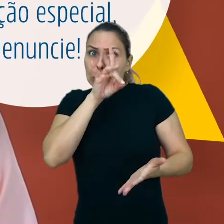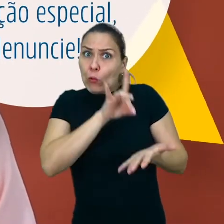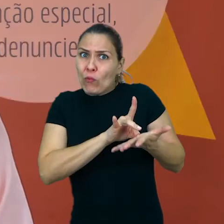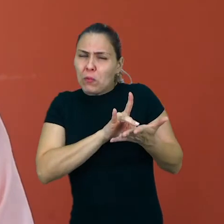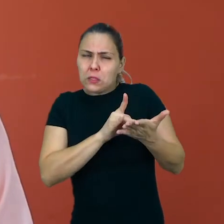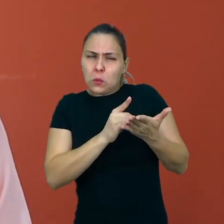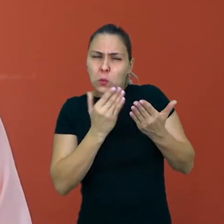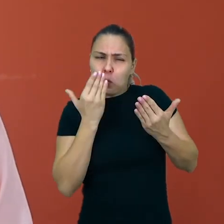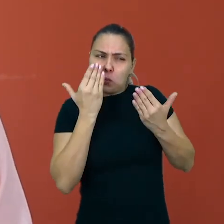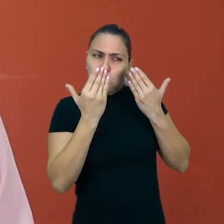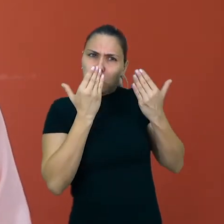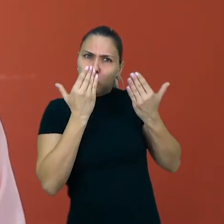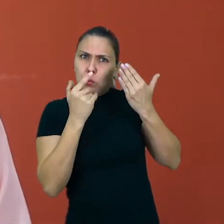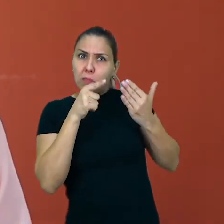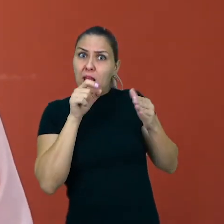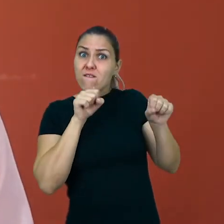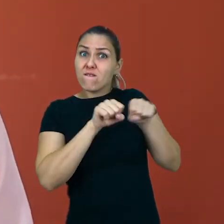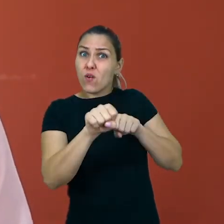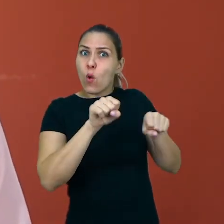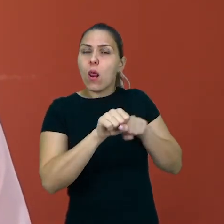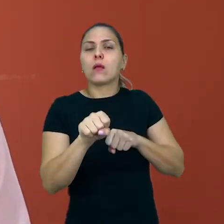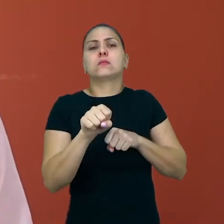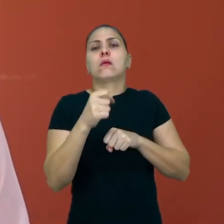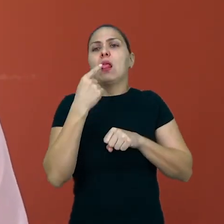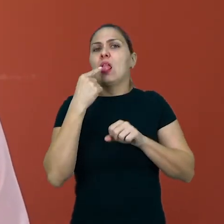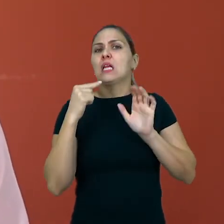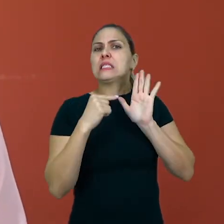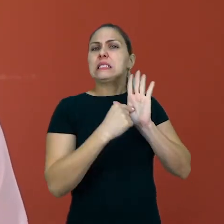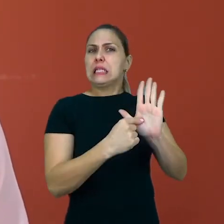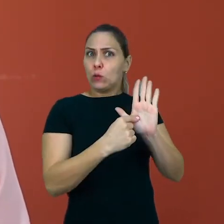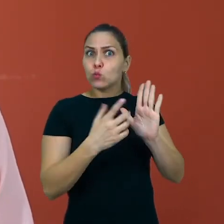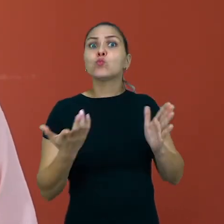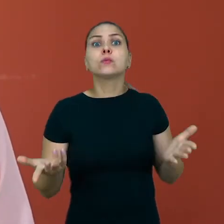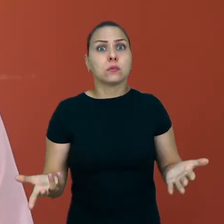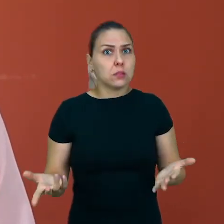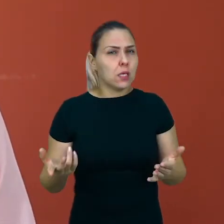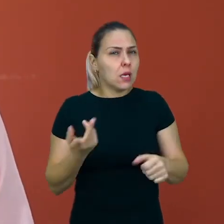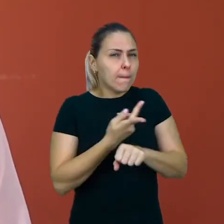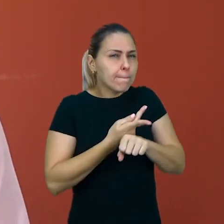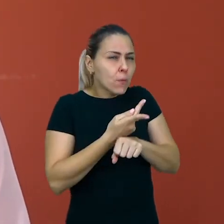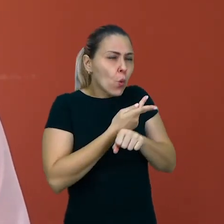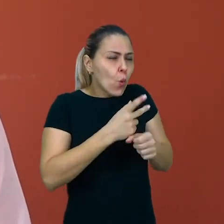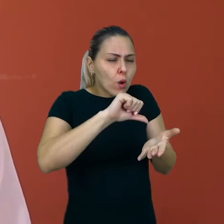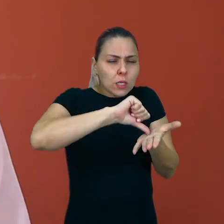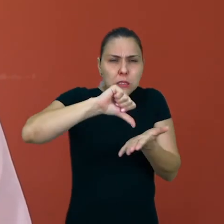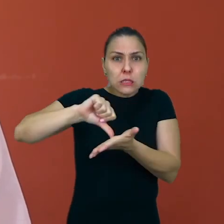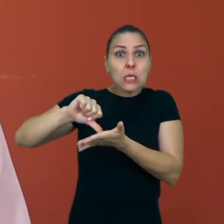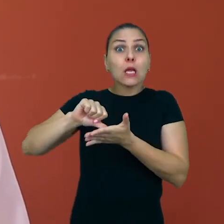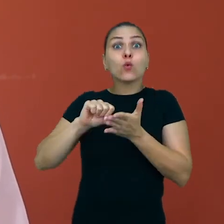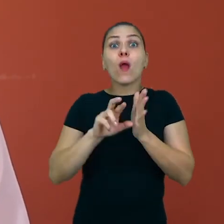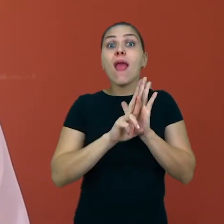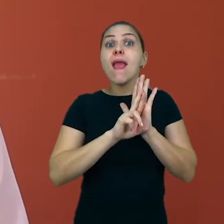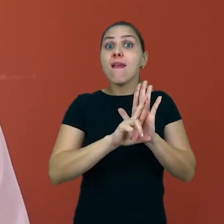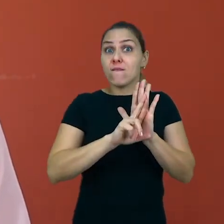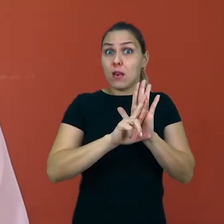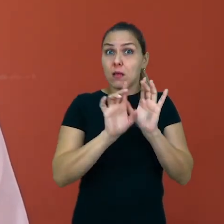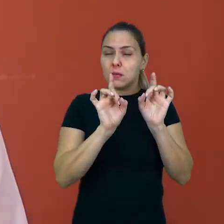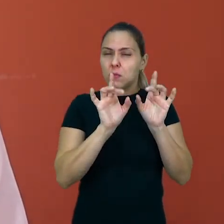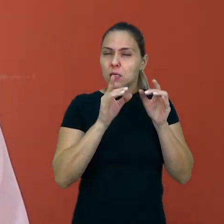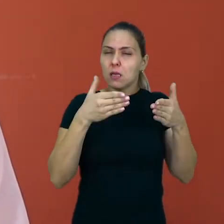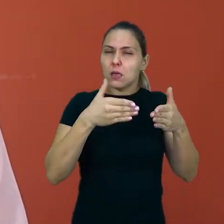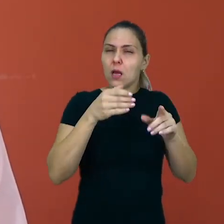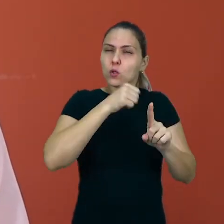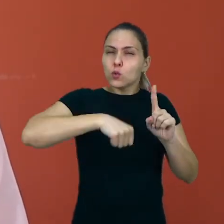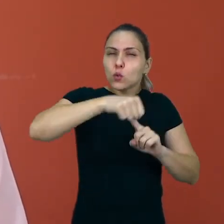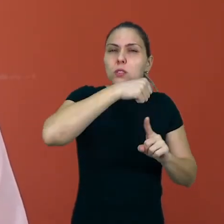por confirmação ou suspeita de alguma violência, denuncie. Procure saber como os Centros de Referência